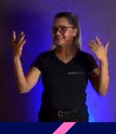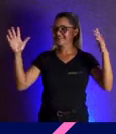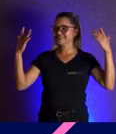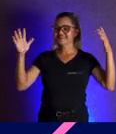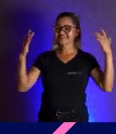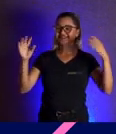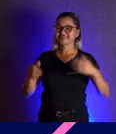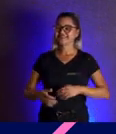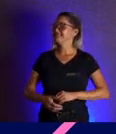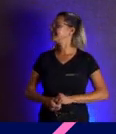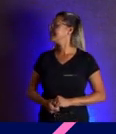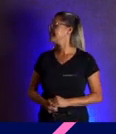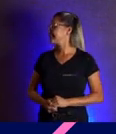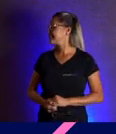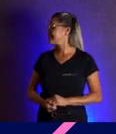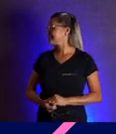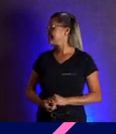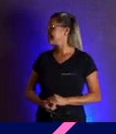A